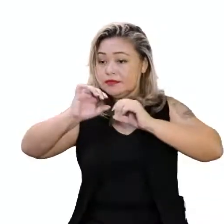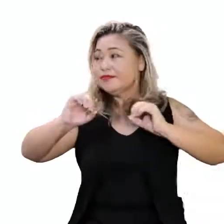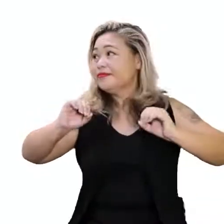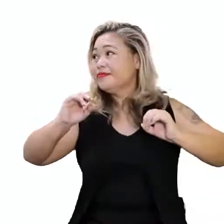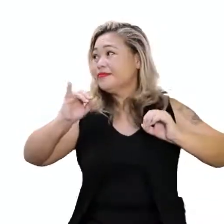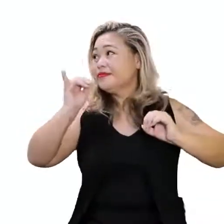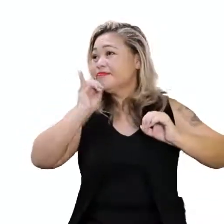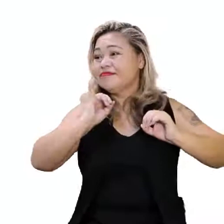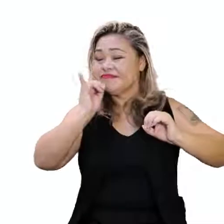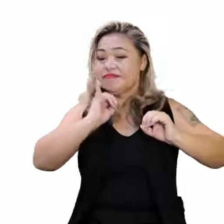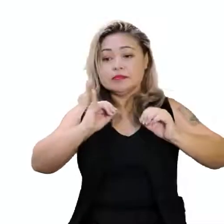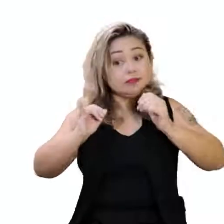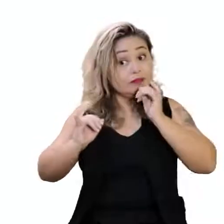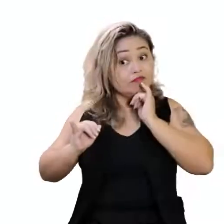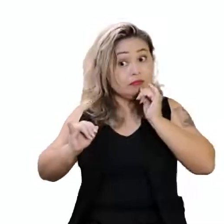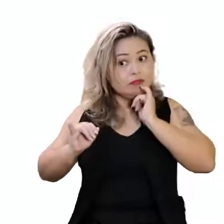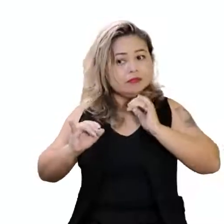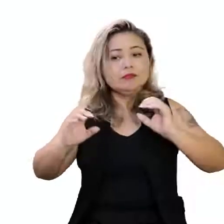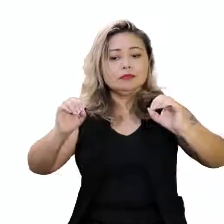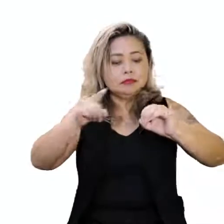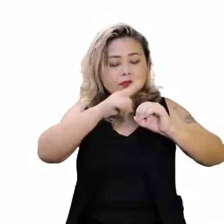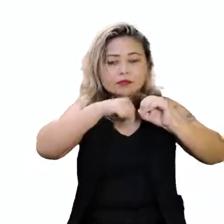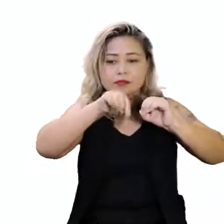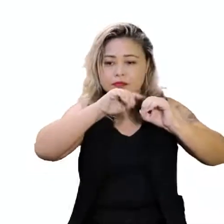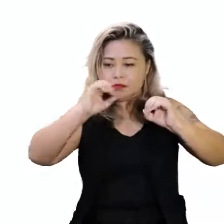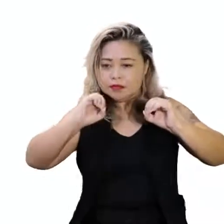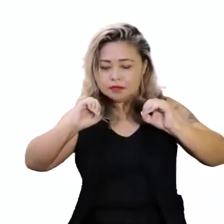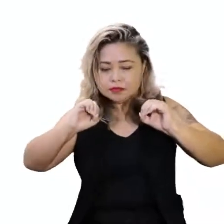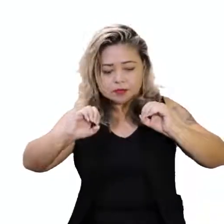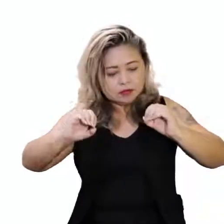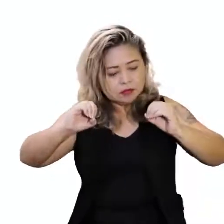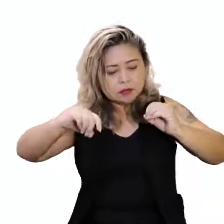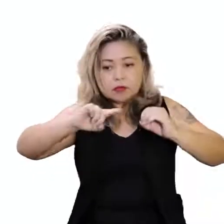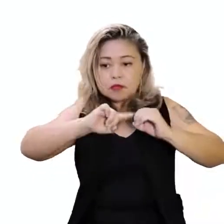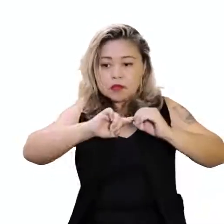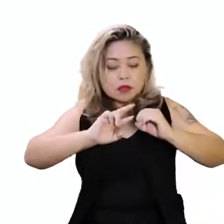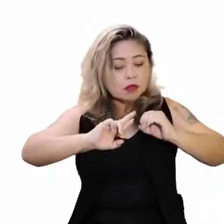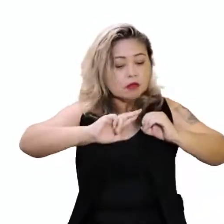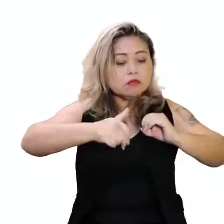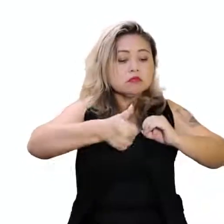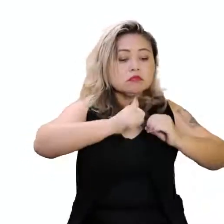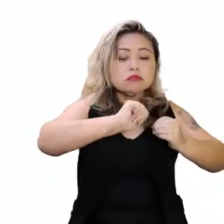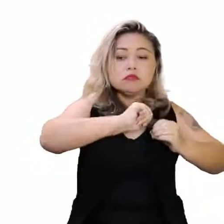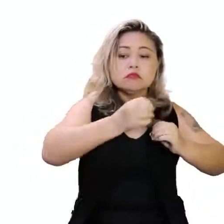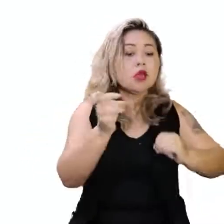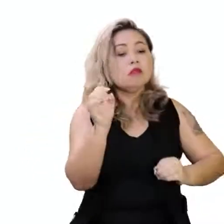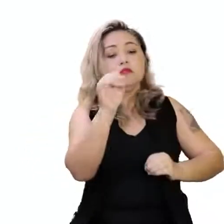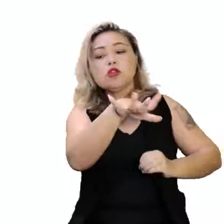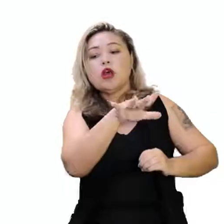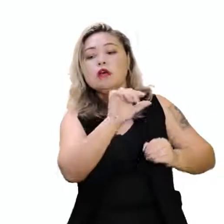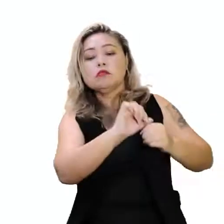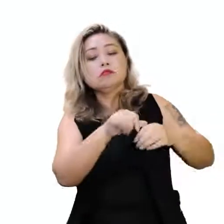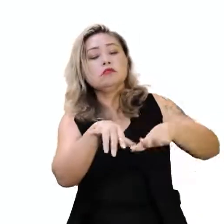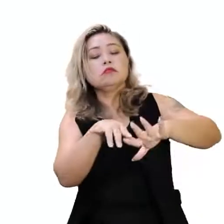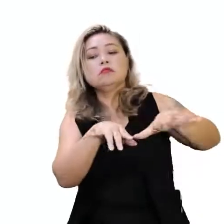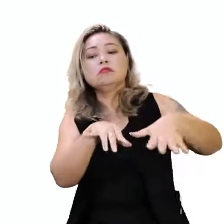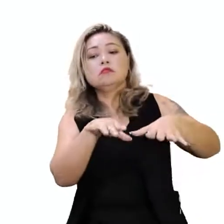está dando, essas bolinhas, elas vão ter diferentes ambientes. Vamos dizer que eu jogo as